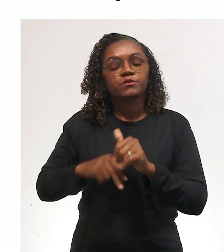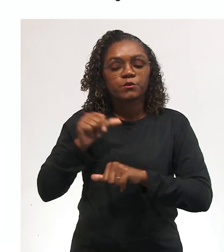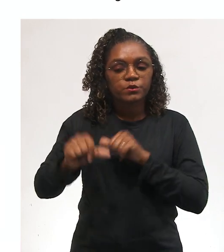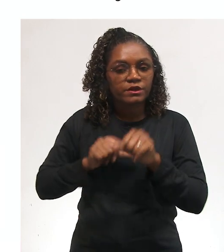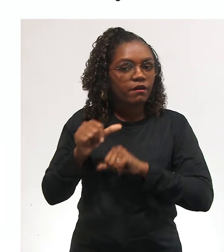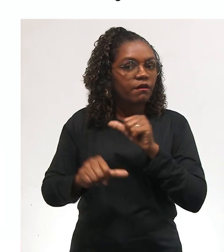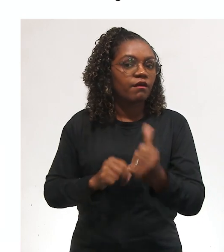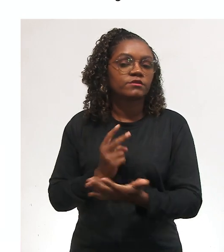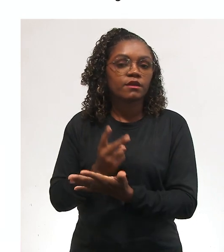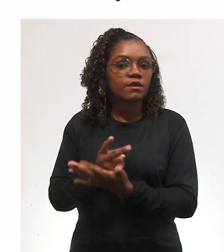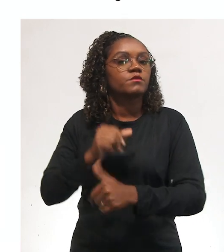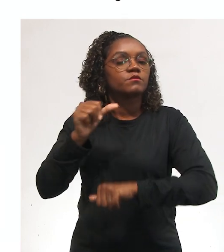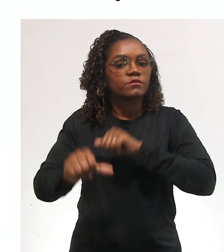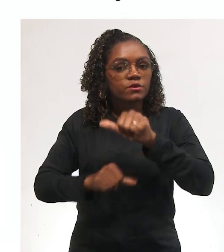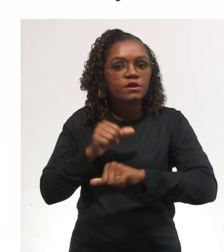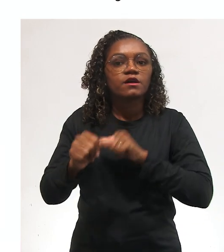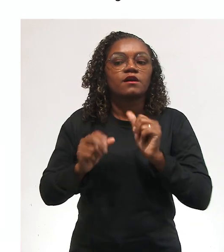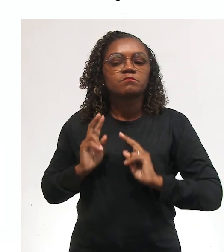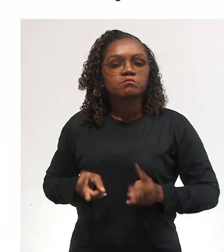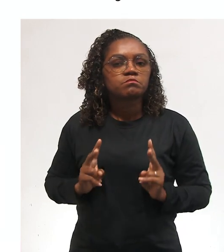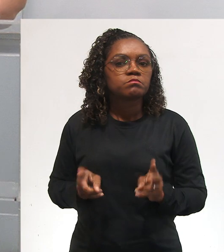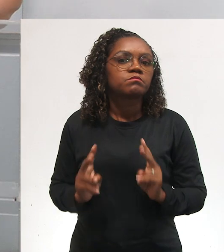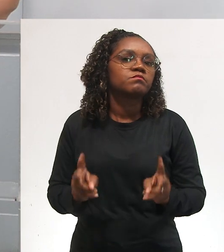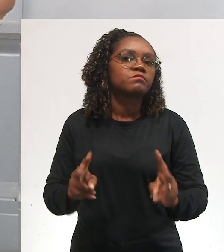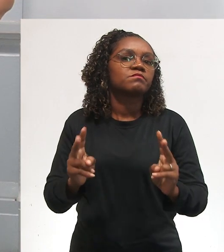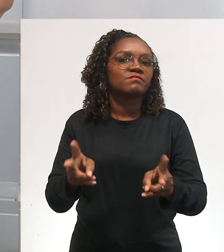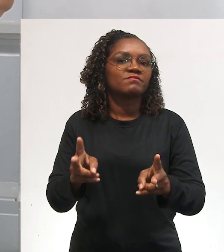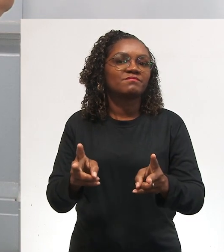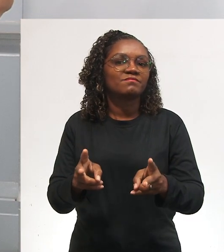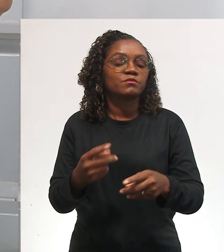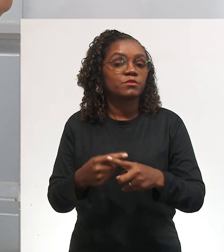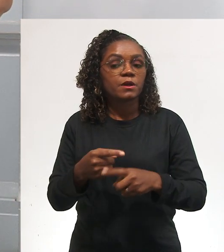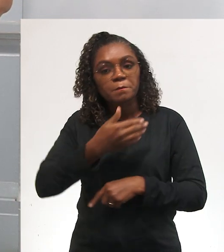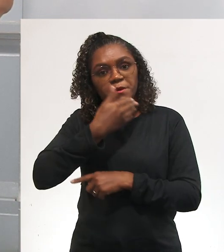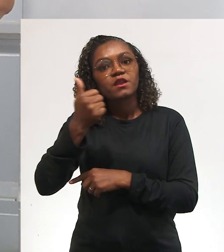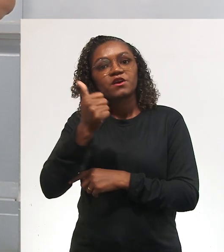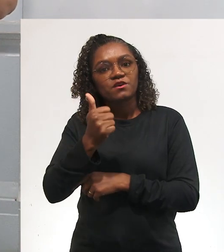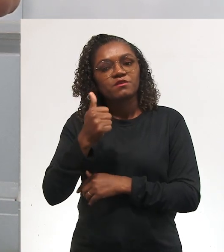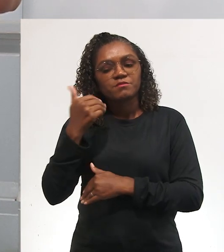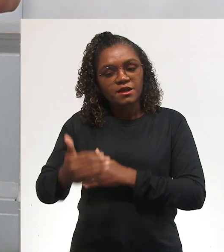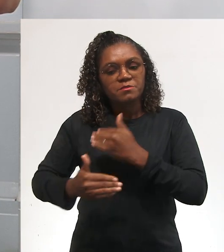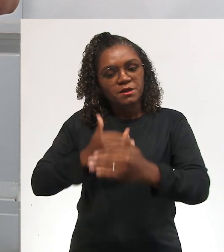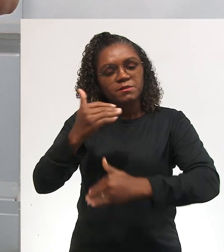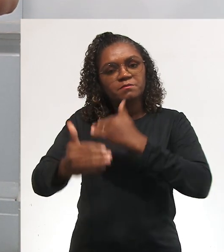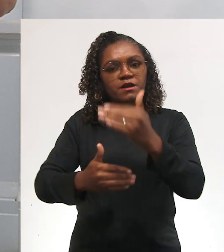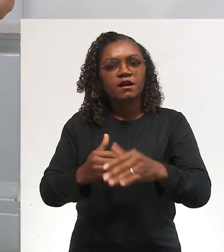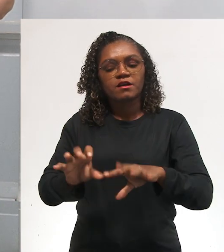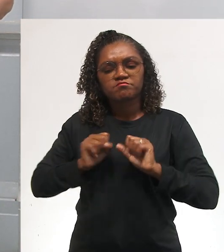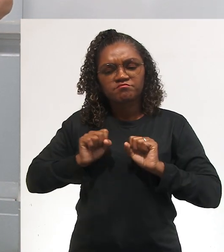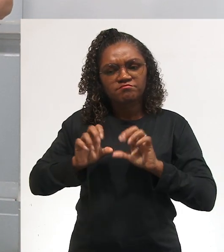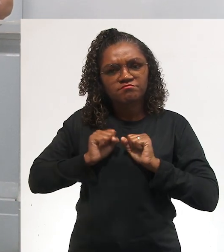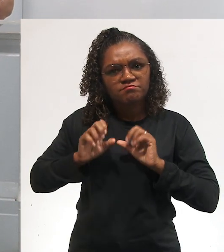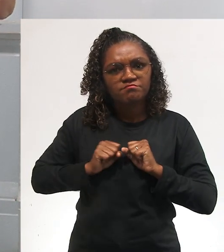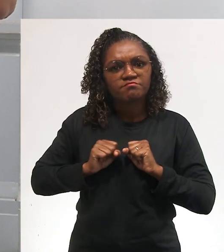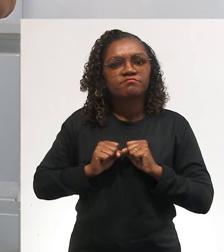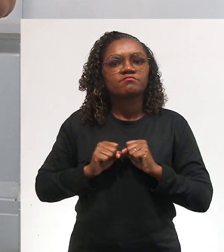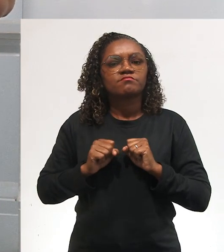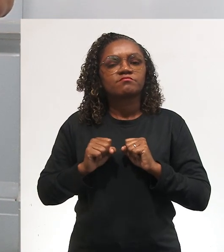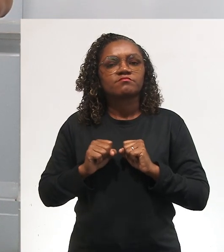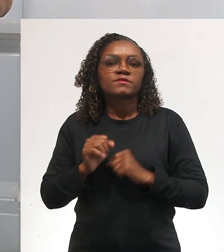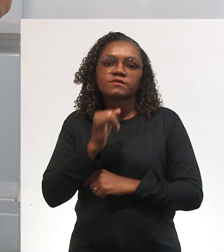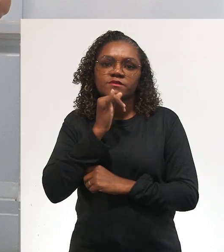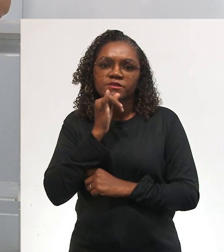melhorar sempre, mudar sempre para melhor. A gente precisa absorver mesmo